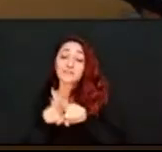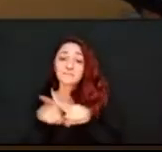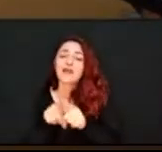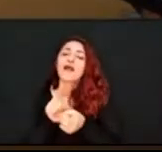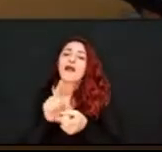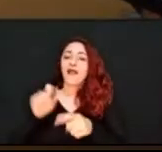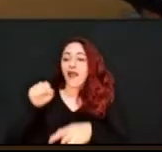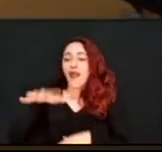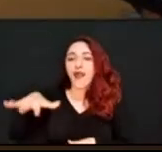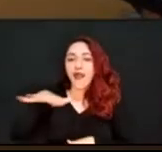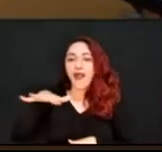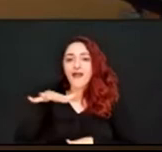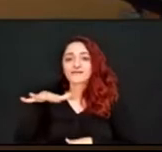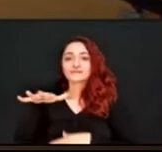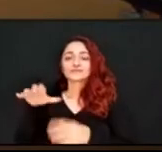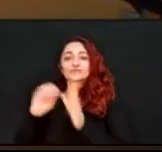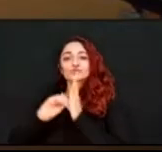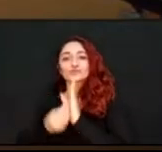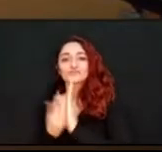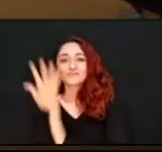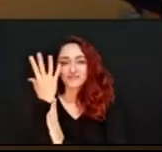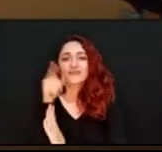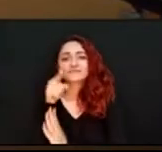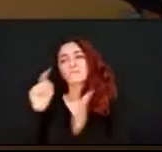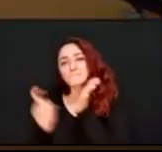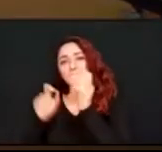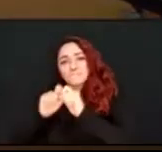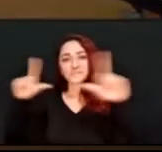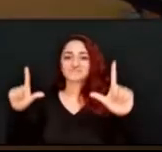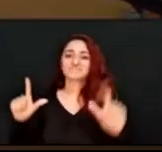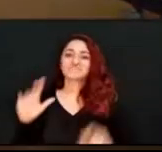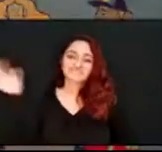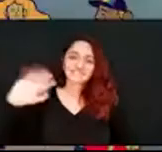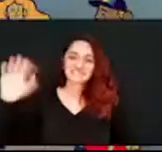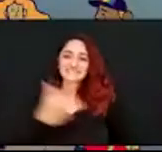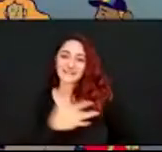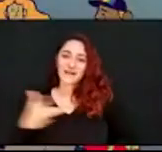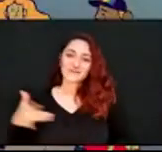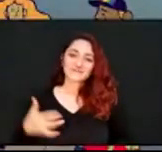estão lá tá bom Obrigado até a próxima saúde tchau tchau